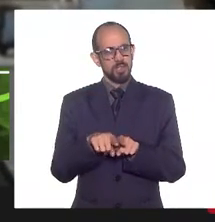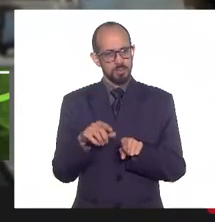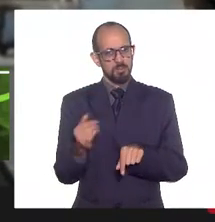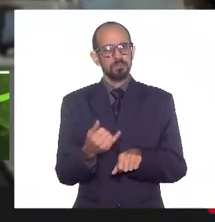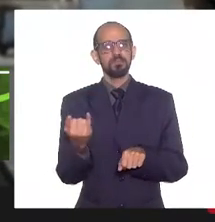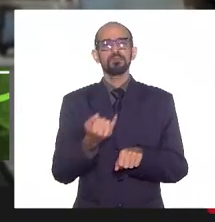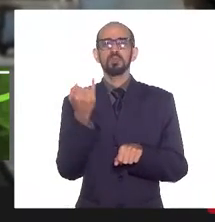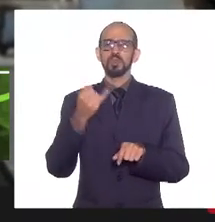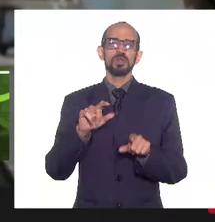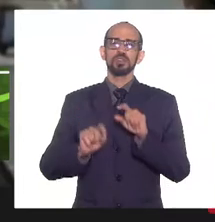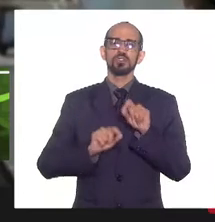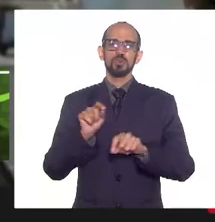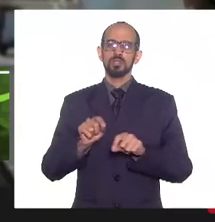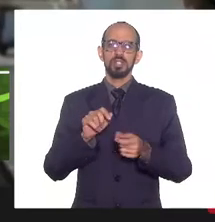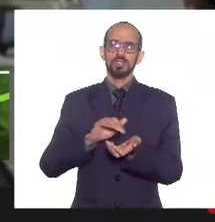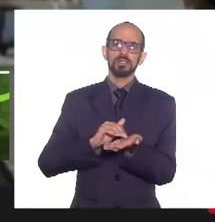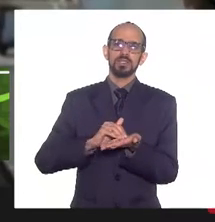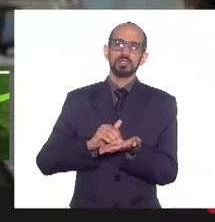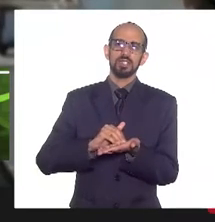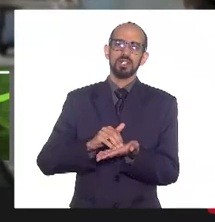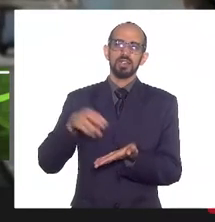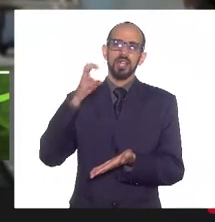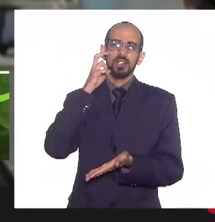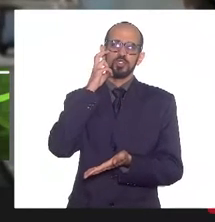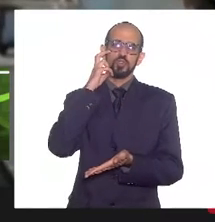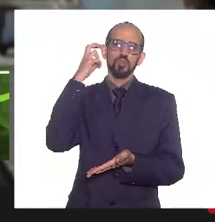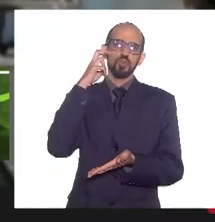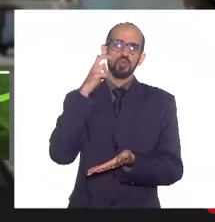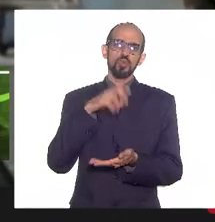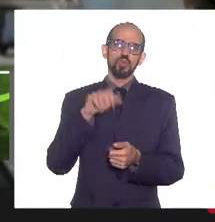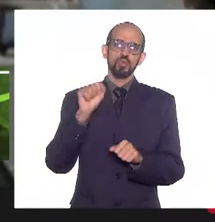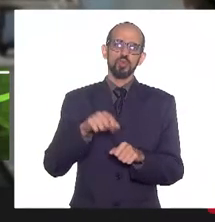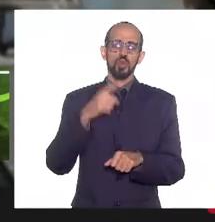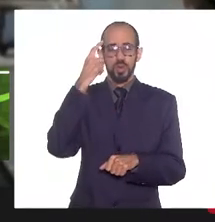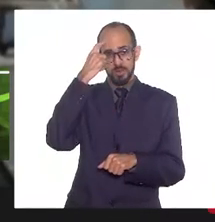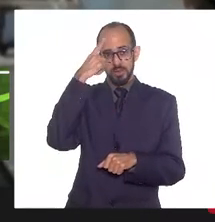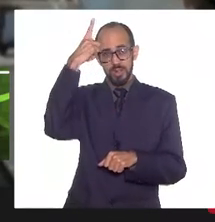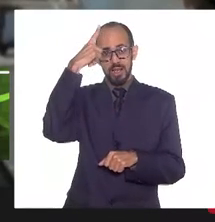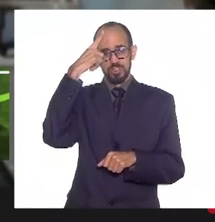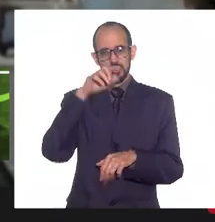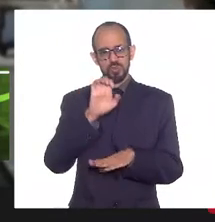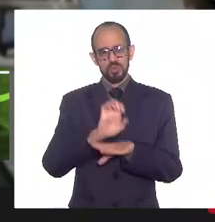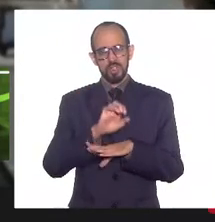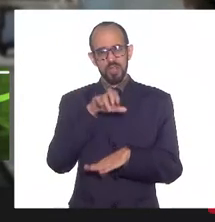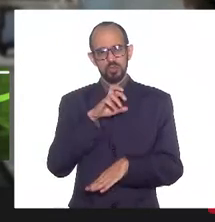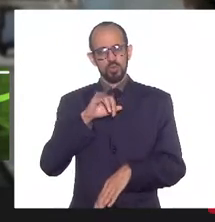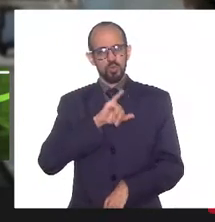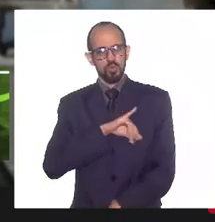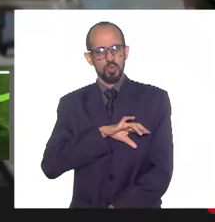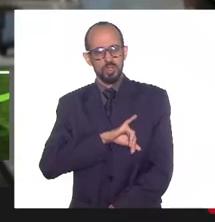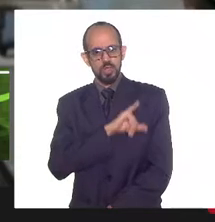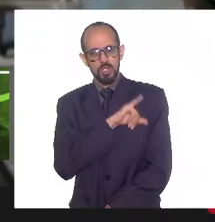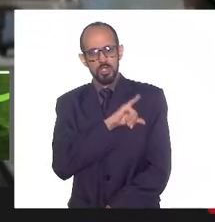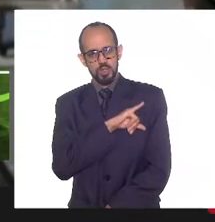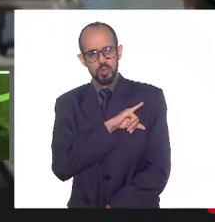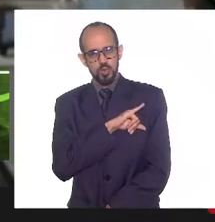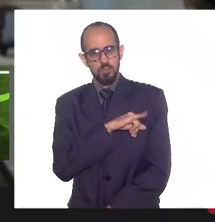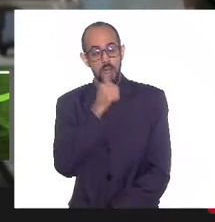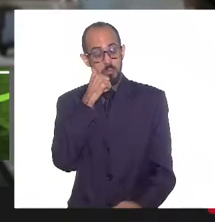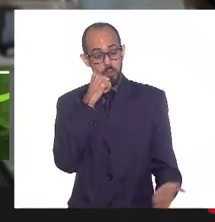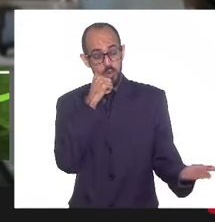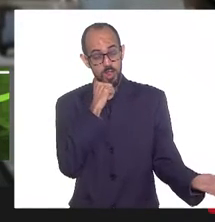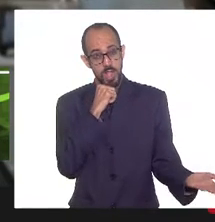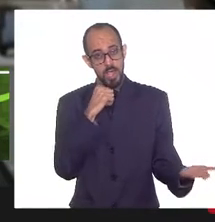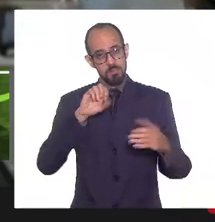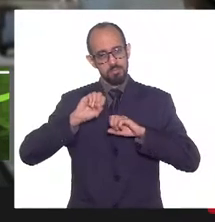que seja a secretária de Cultura e Economia Criativa do Estado do Rio de Janeiro uma mulher e uma educadora que sei